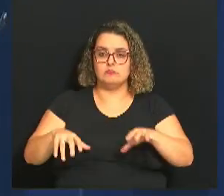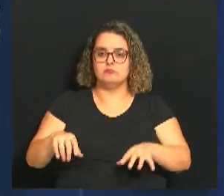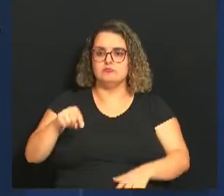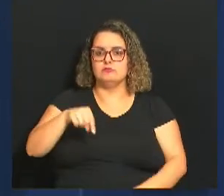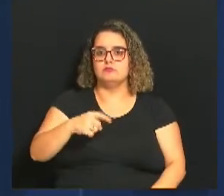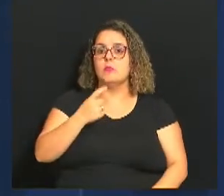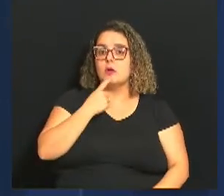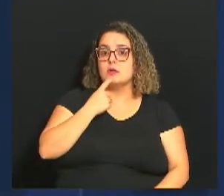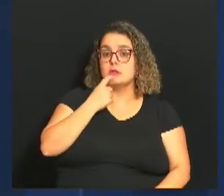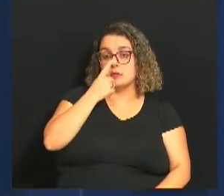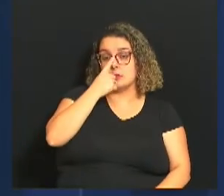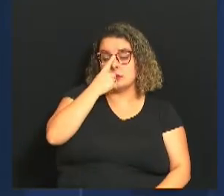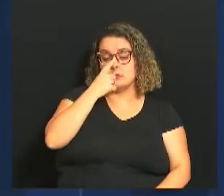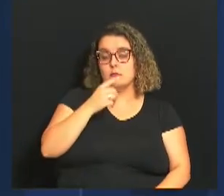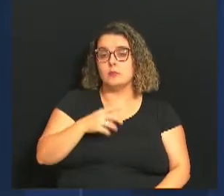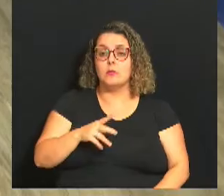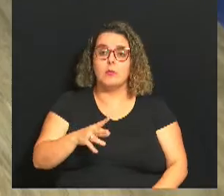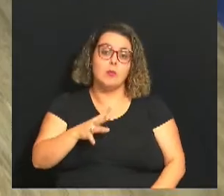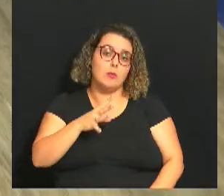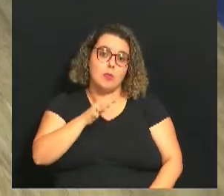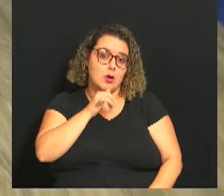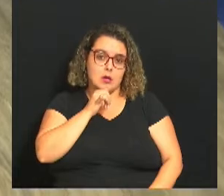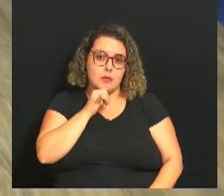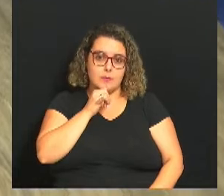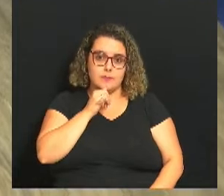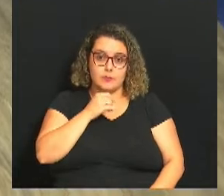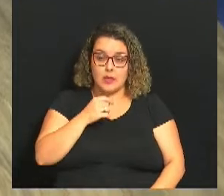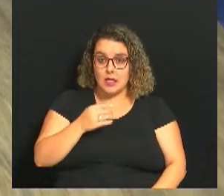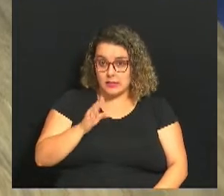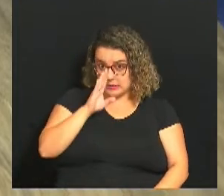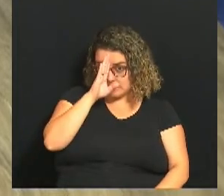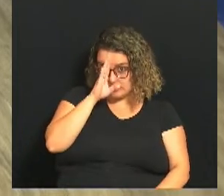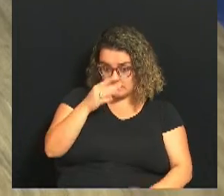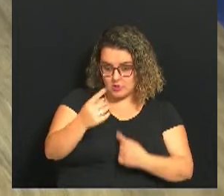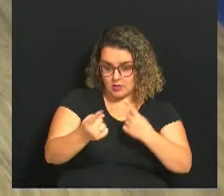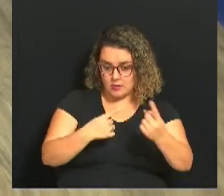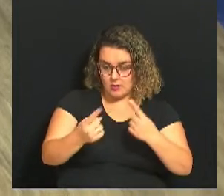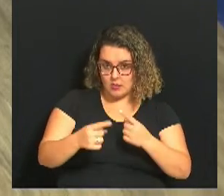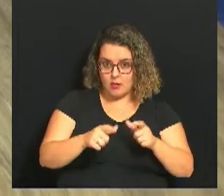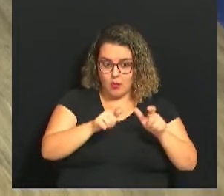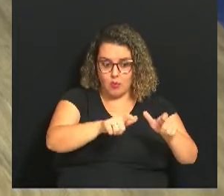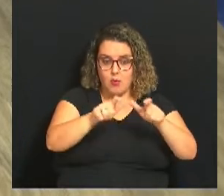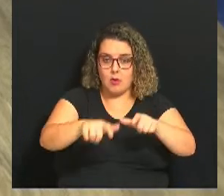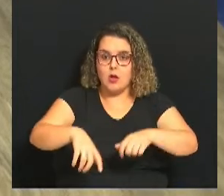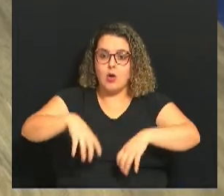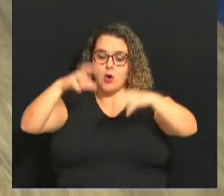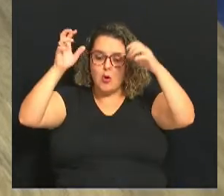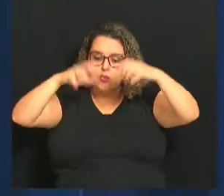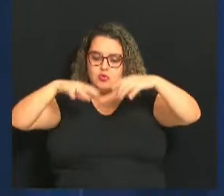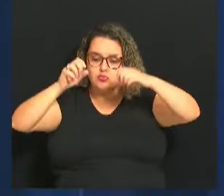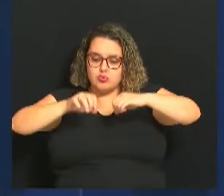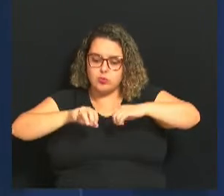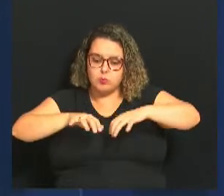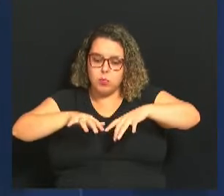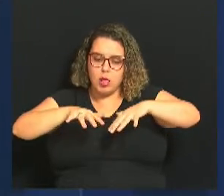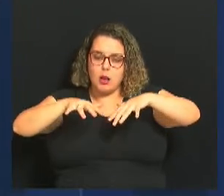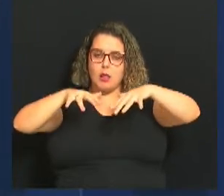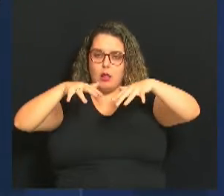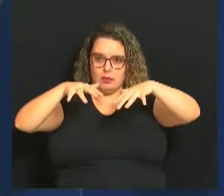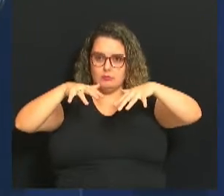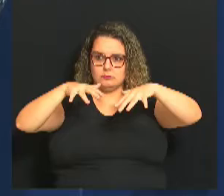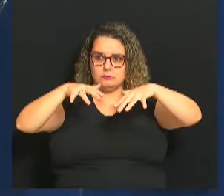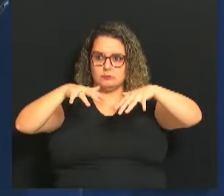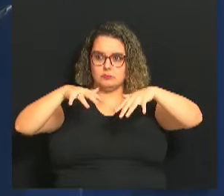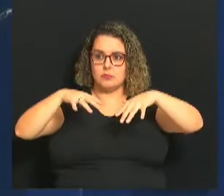por exemplo, as principais avenidas e pontos que geralmente alagam. Que contribuição a